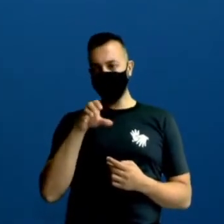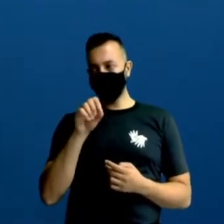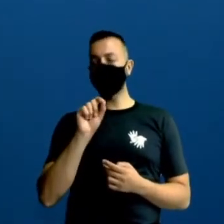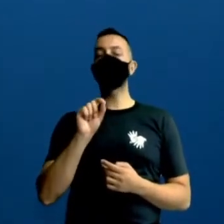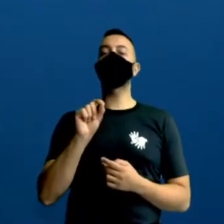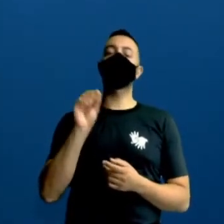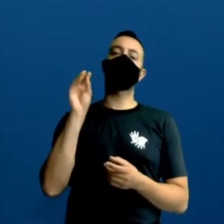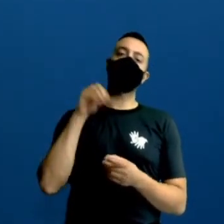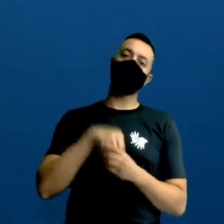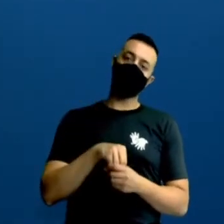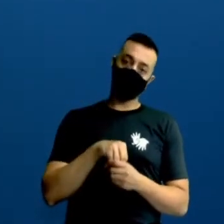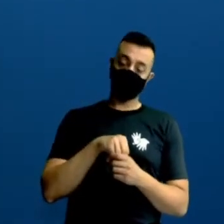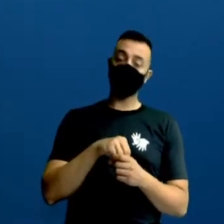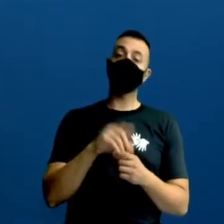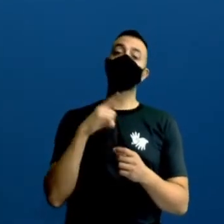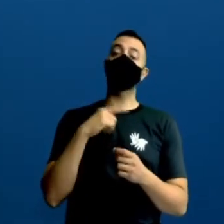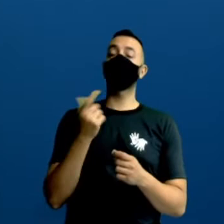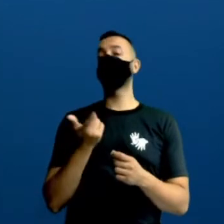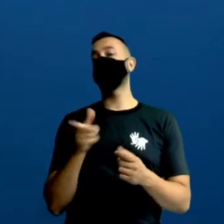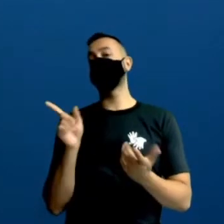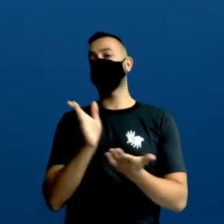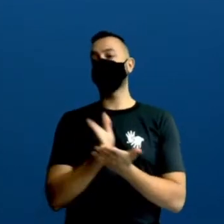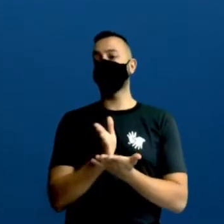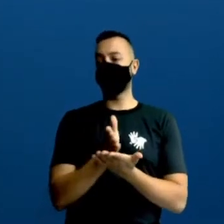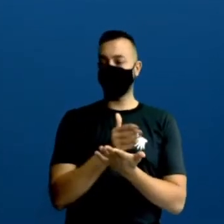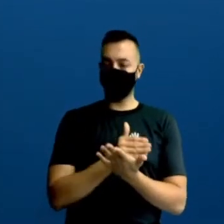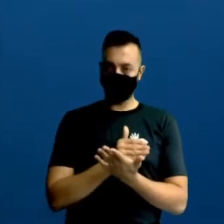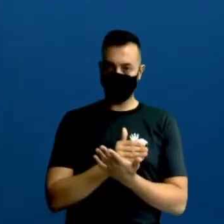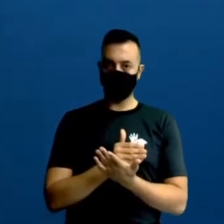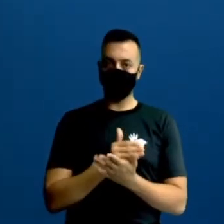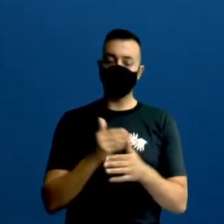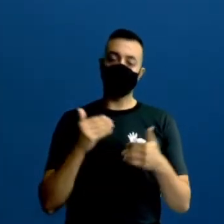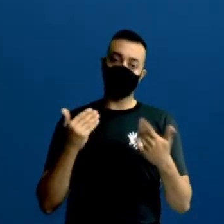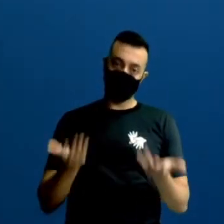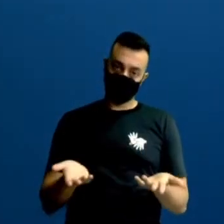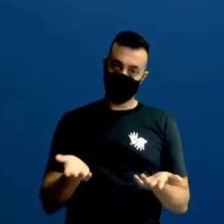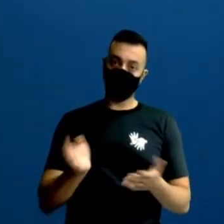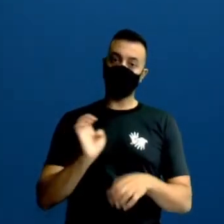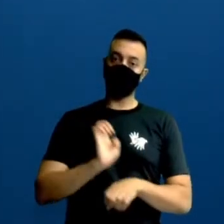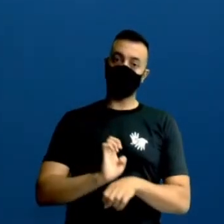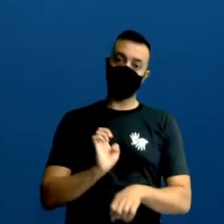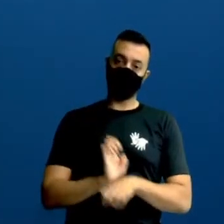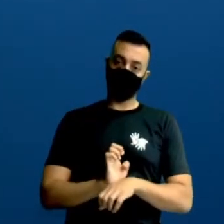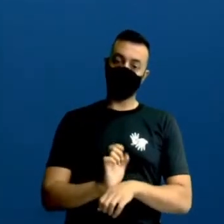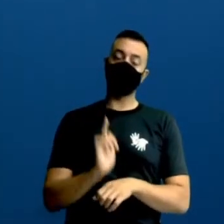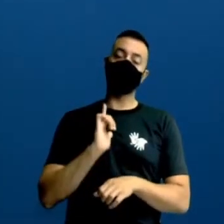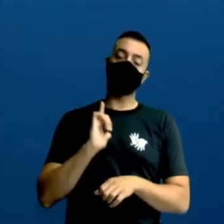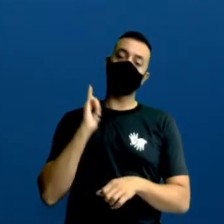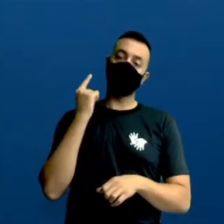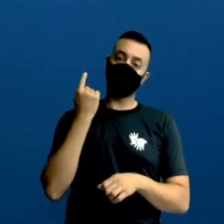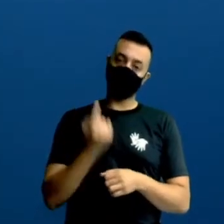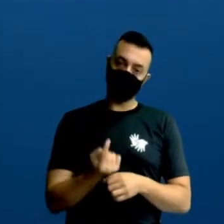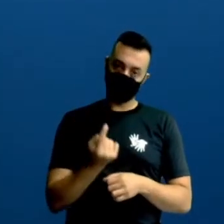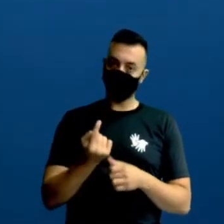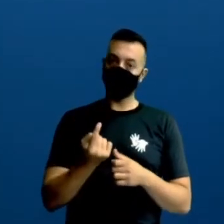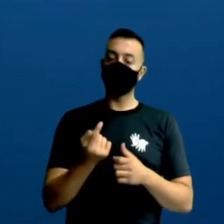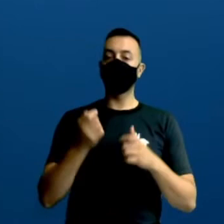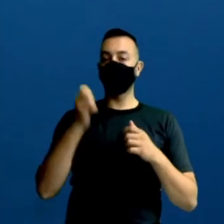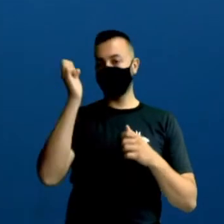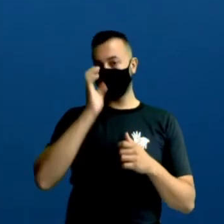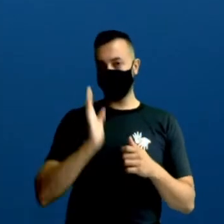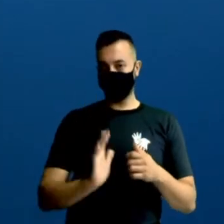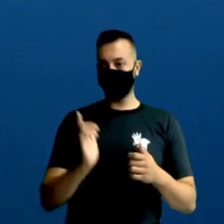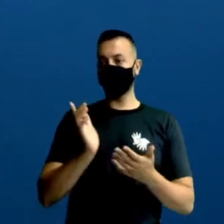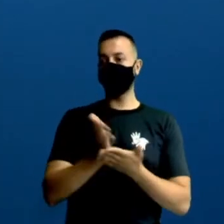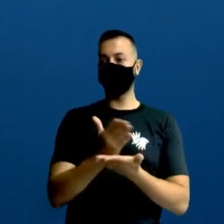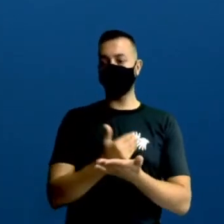dentro do estado tem outra divisão, tá certo? Então, o estado faz parte de uma região do Brasil. O Brasil foi